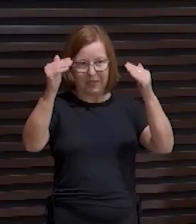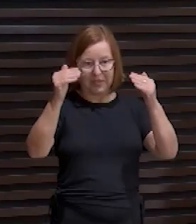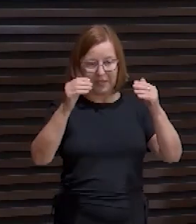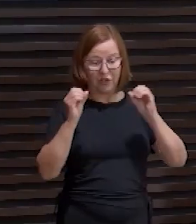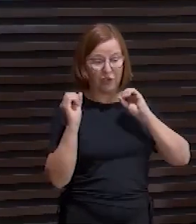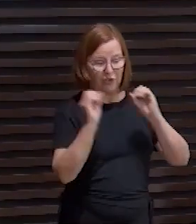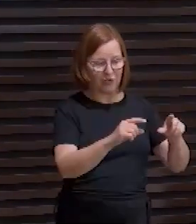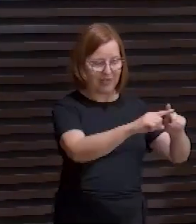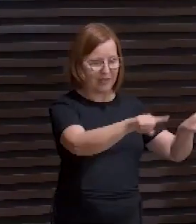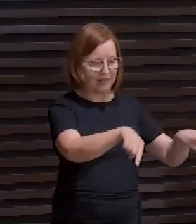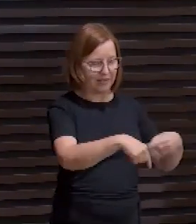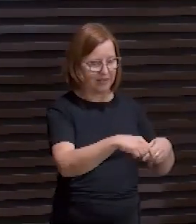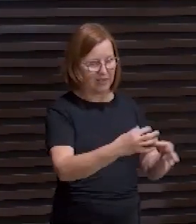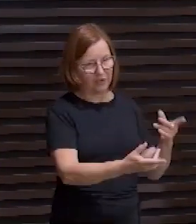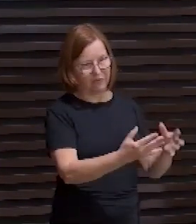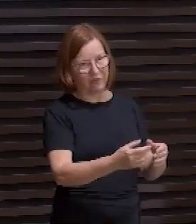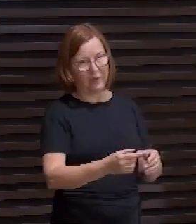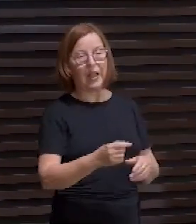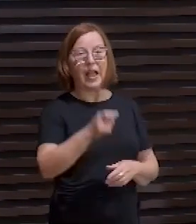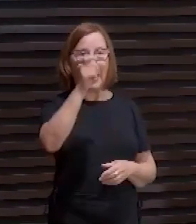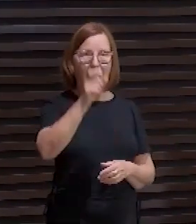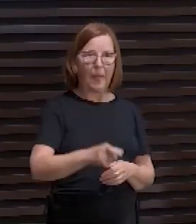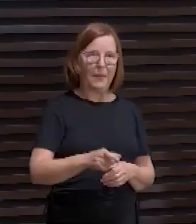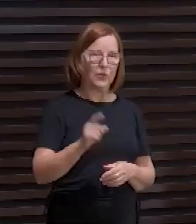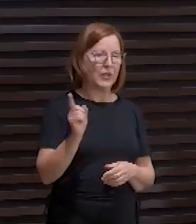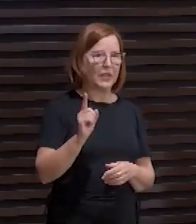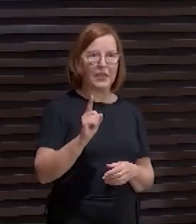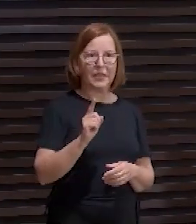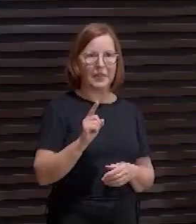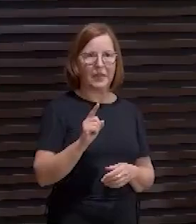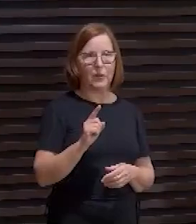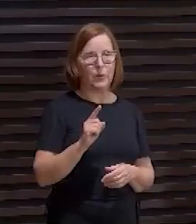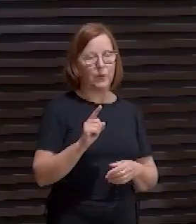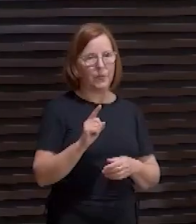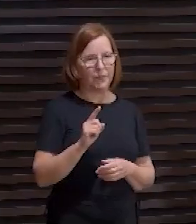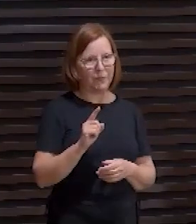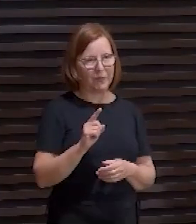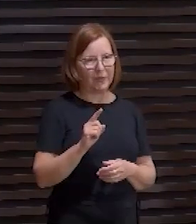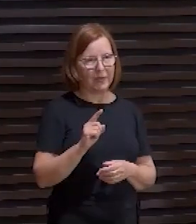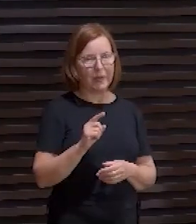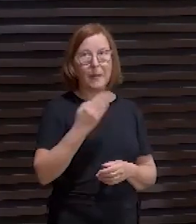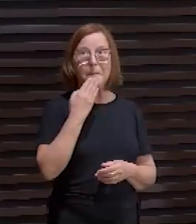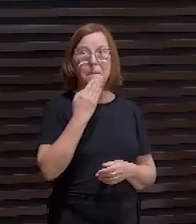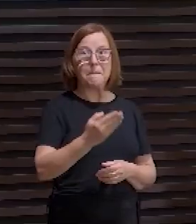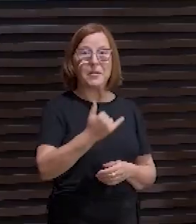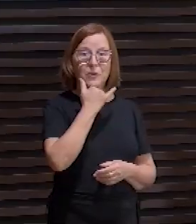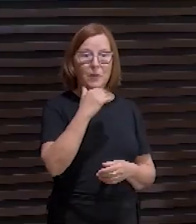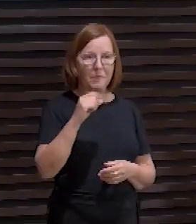a pessoa que não reconheceu o seu pecado e pedir perdão ao Senhor, é essa que vai ser lançada no lago de fogo.